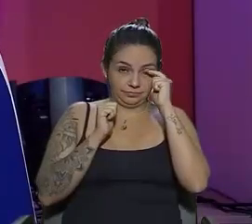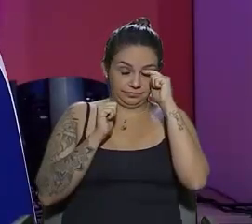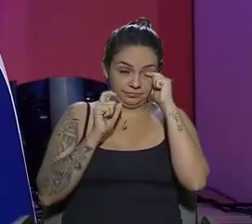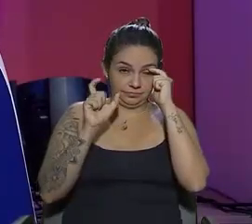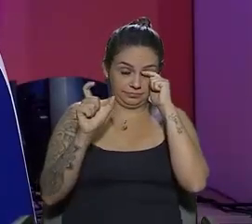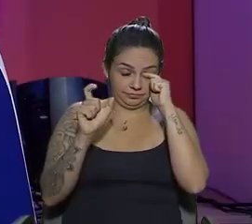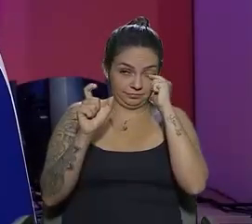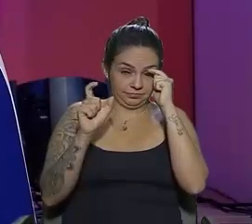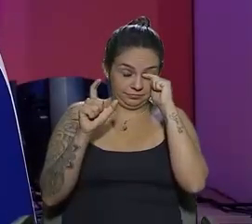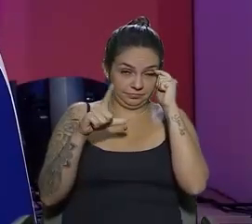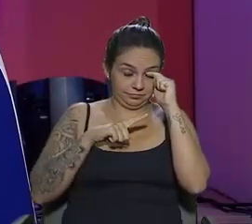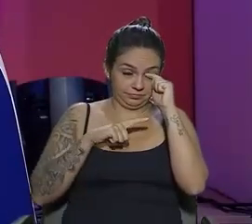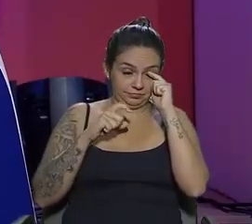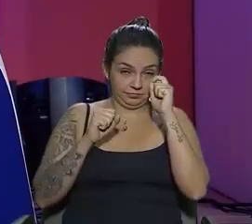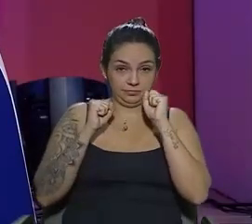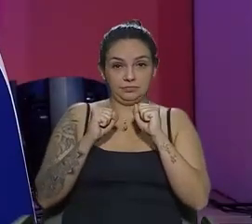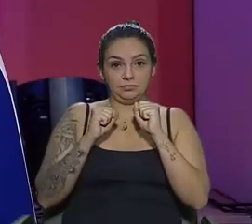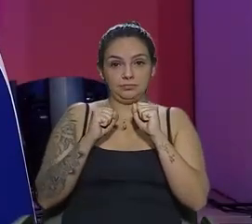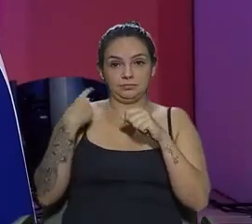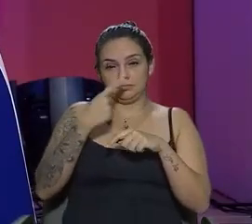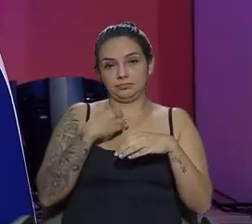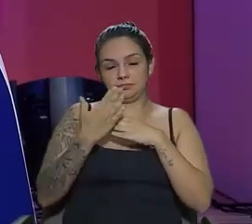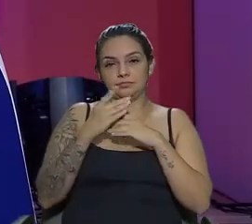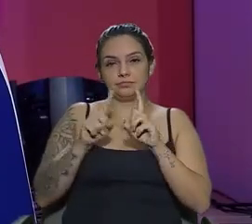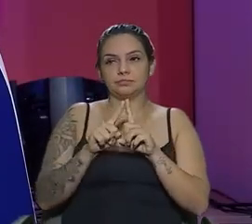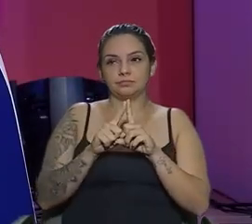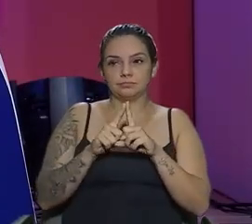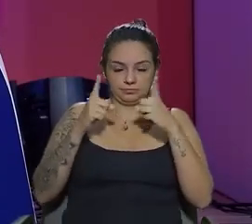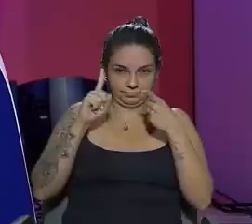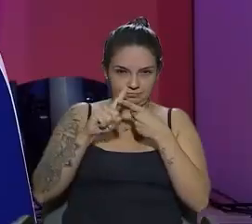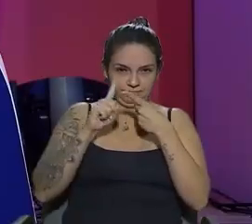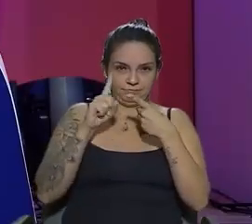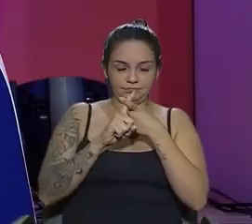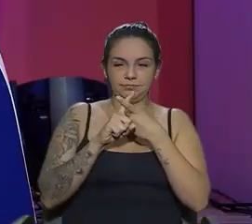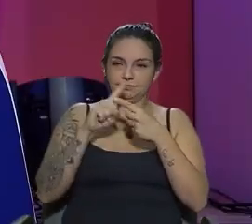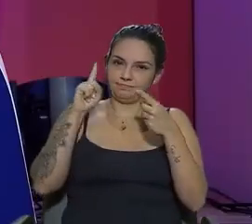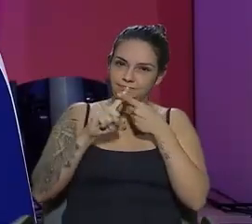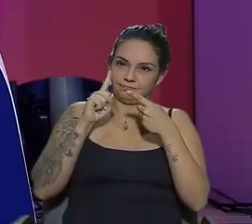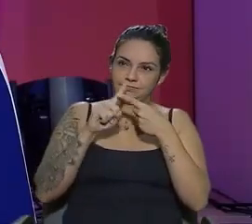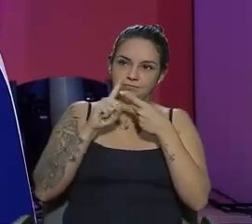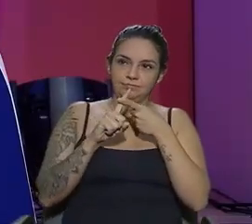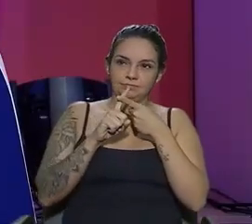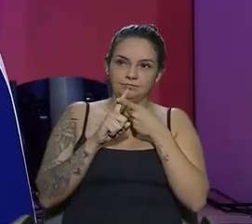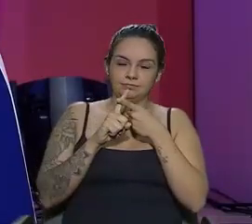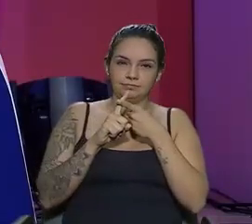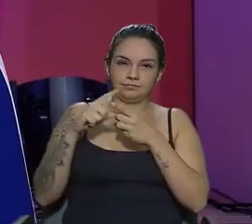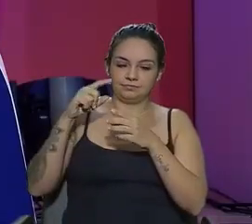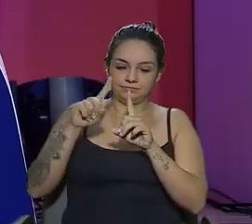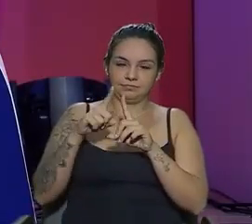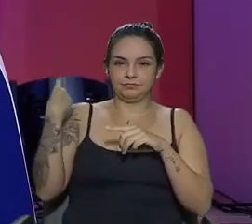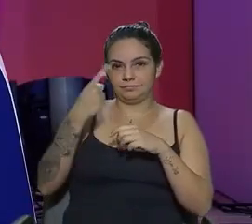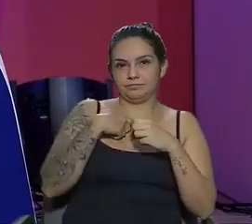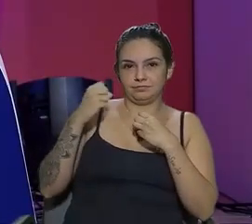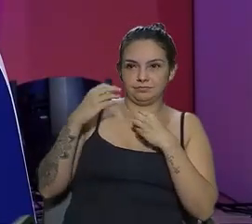que a palavra ela tem esse poder, né, de nos ajudar também a se vingar. E vingar, que é uma palavra que a planta também